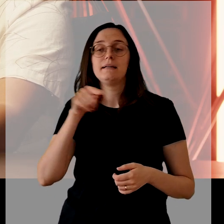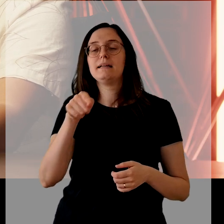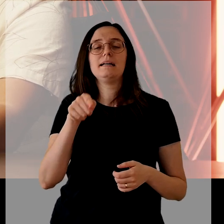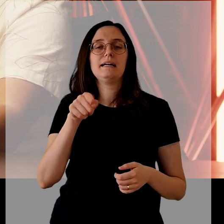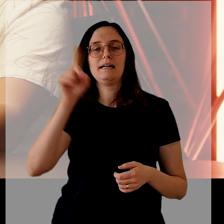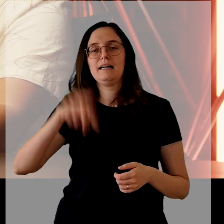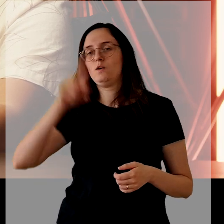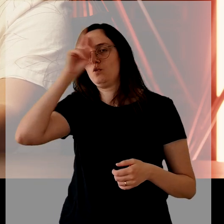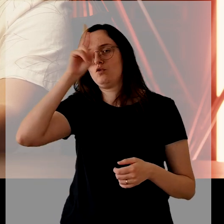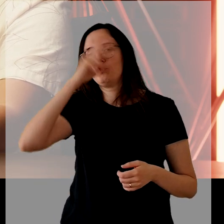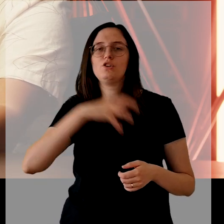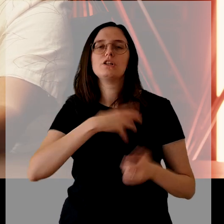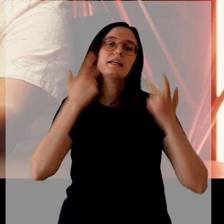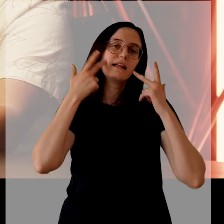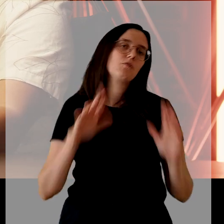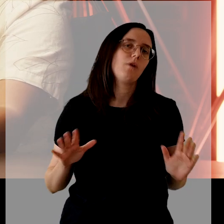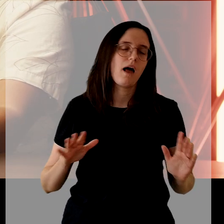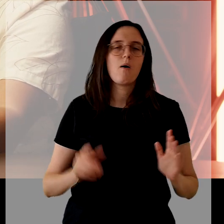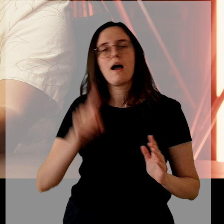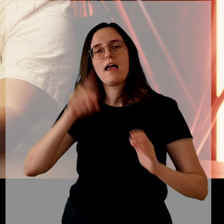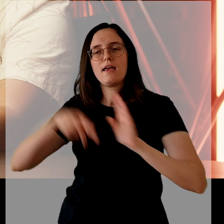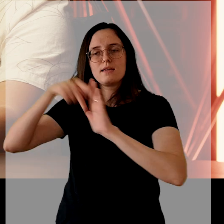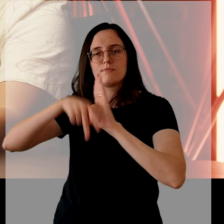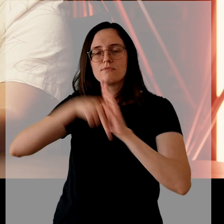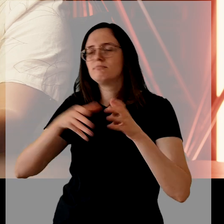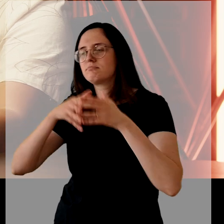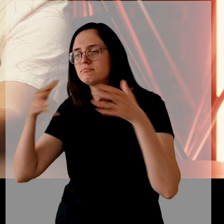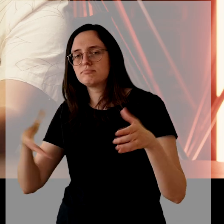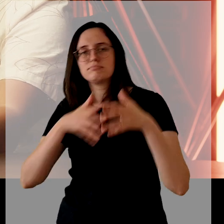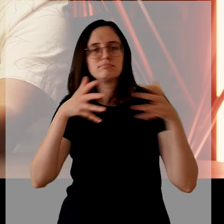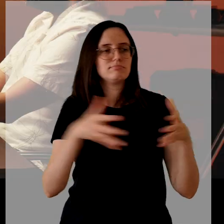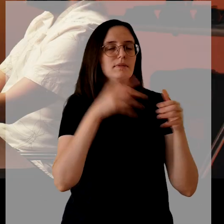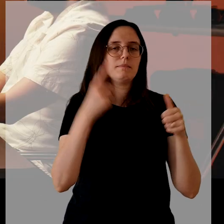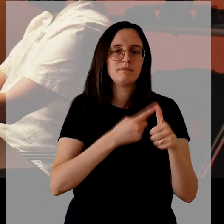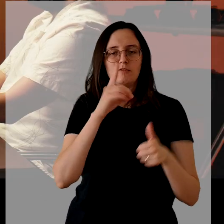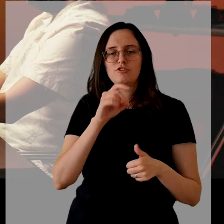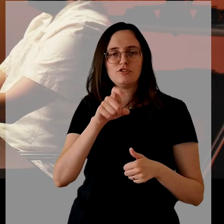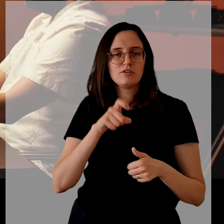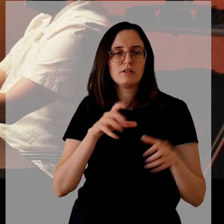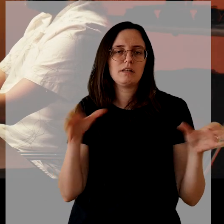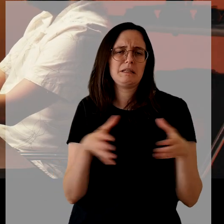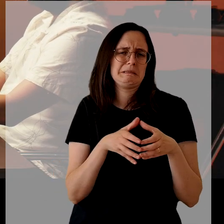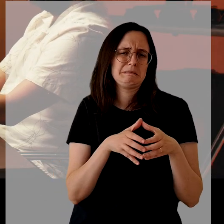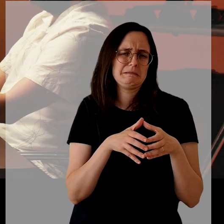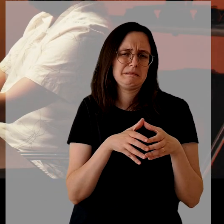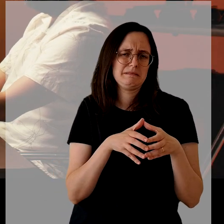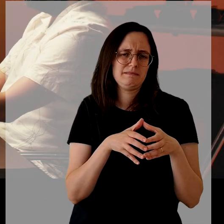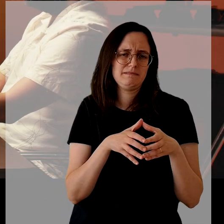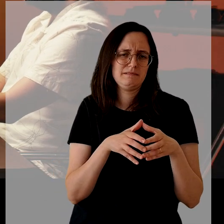isso veio na história de uma maneira muito natural. Foram projetos que foram crescendo, primeiro docs, com equipe muito